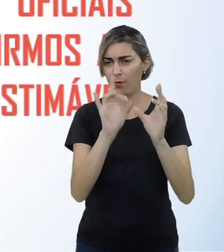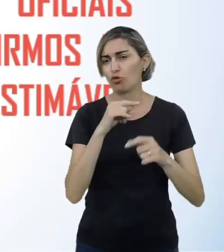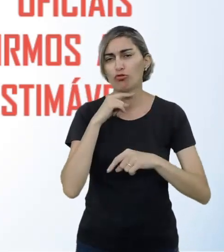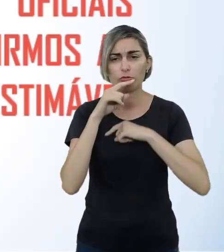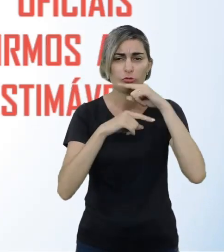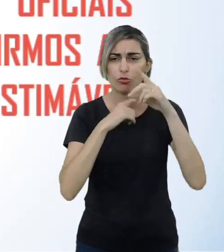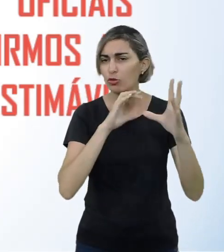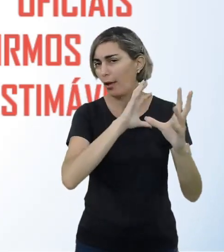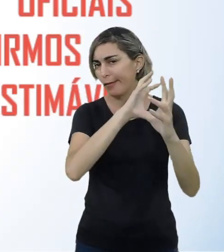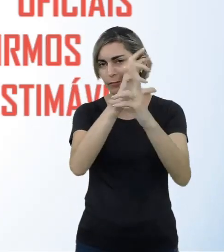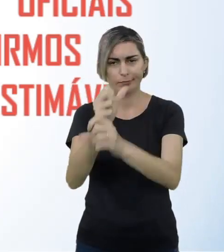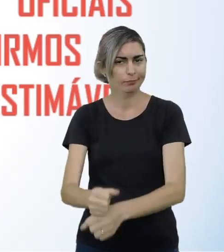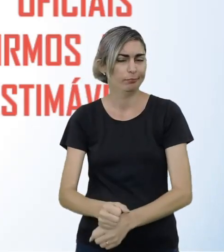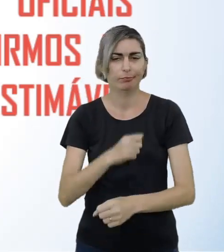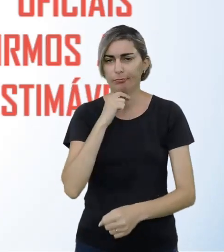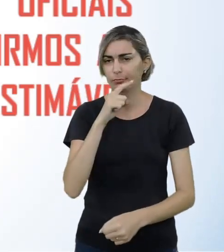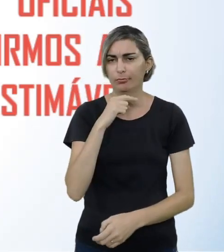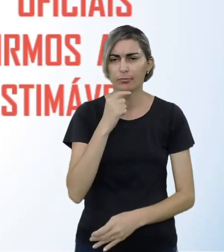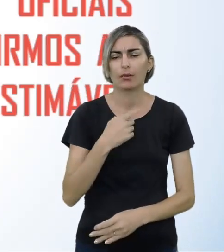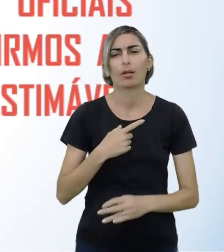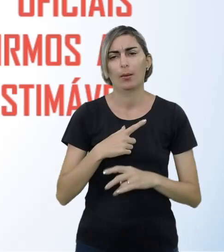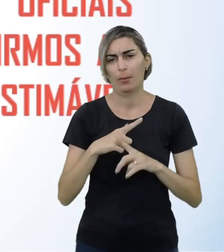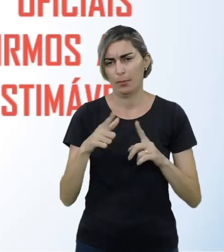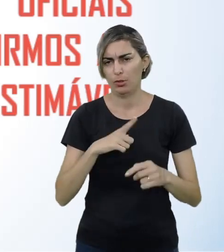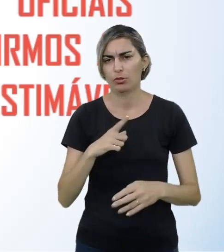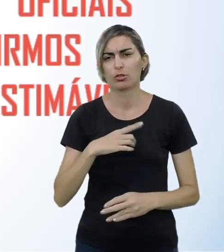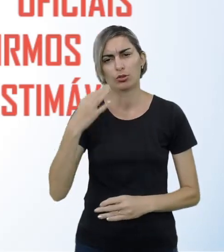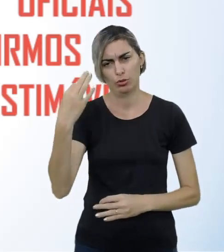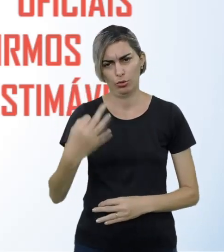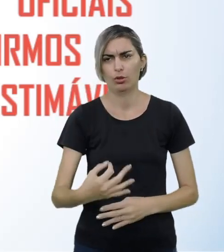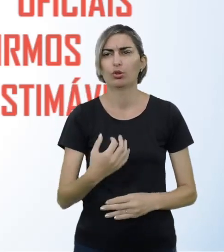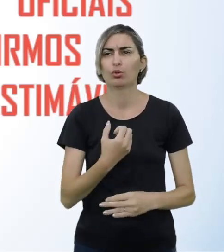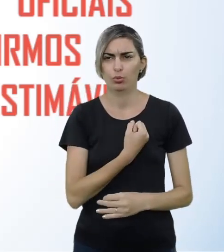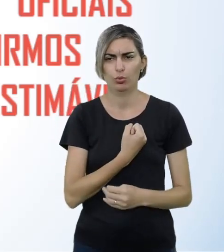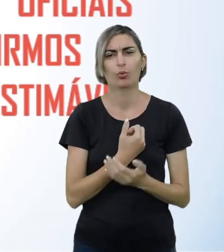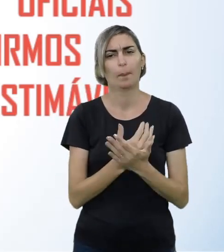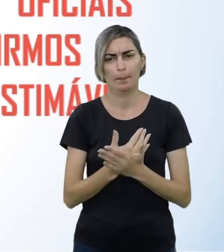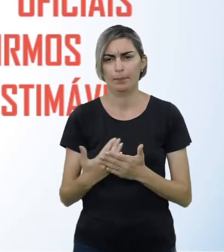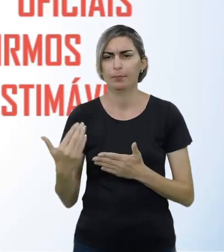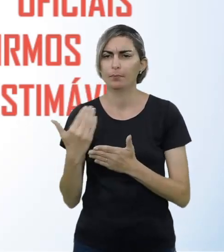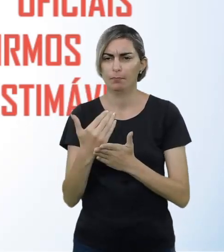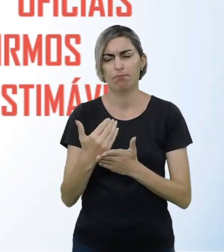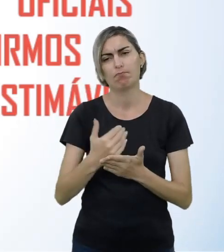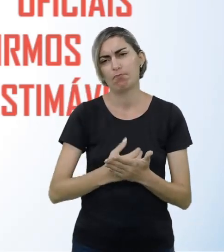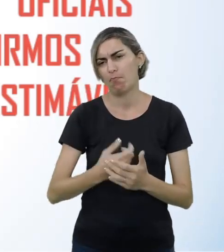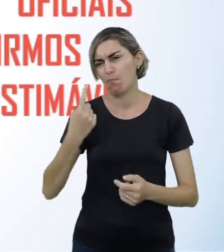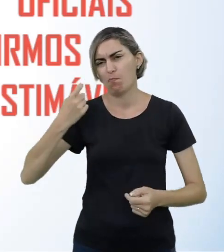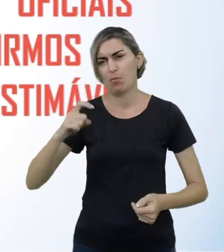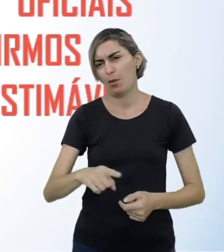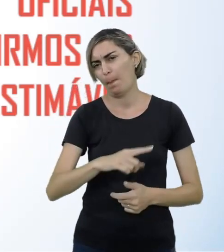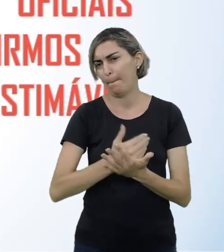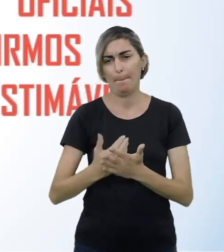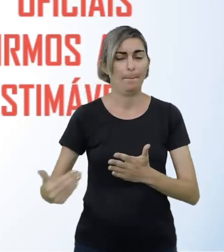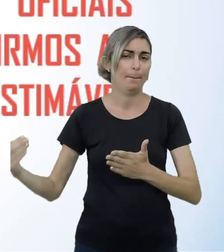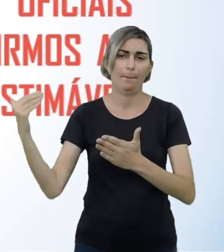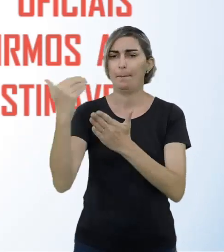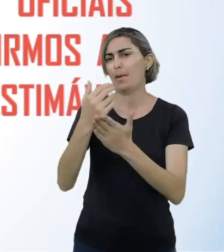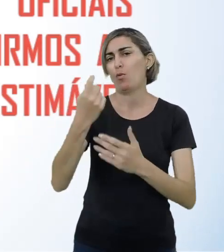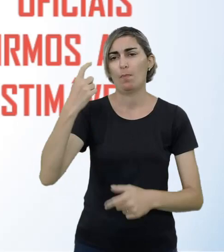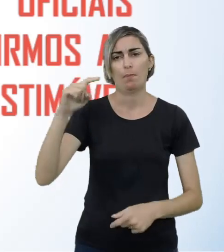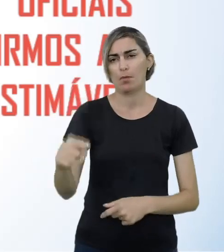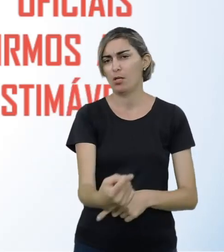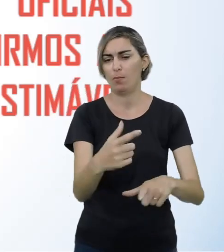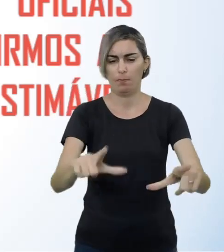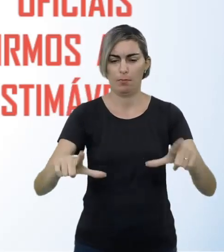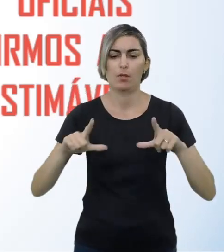gente não consegue estimar exatamente. Mas tenho certeza que esse número é bem centenas de vezes, quem sabe milhares de vezes maior do que 1 milhão